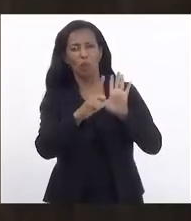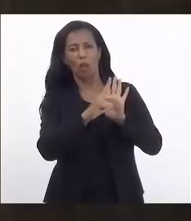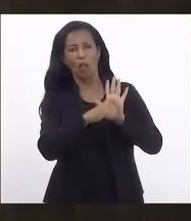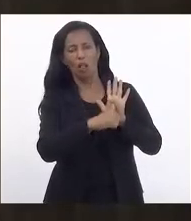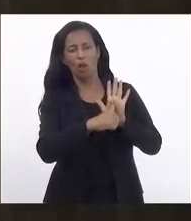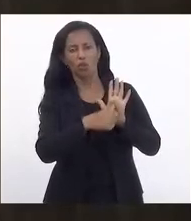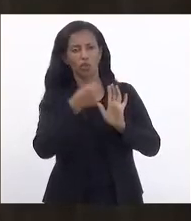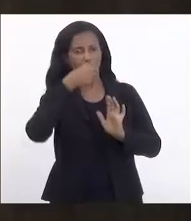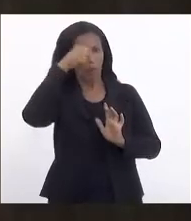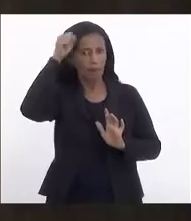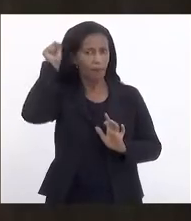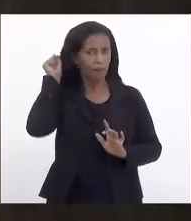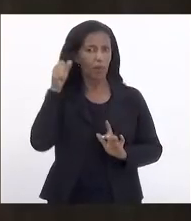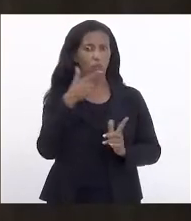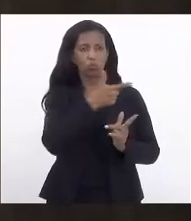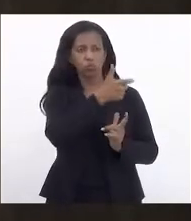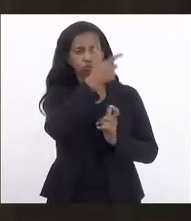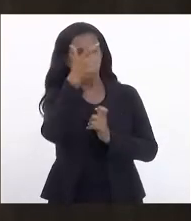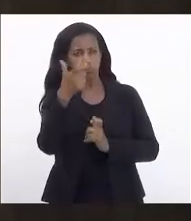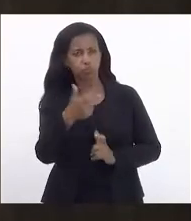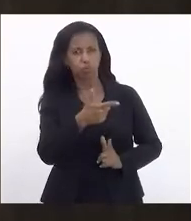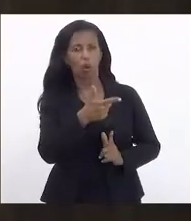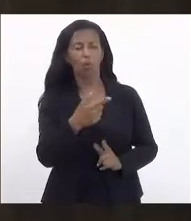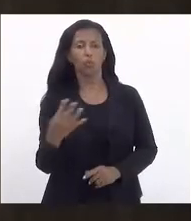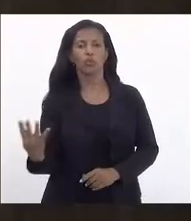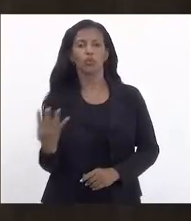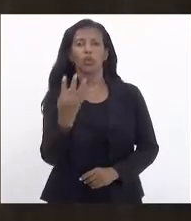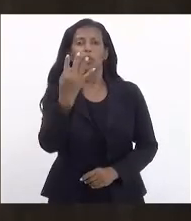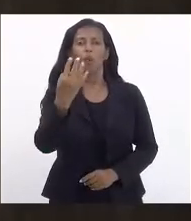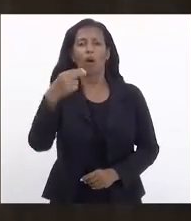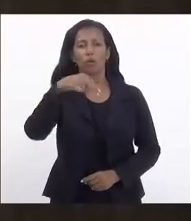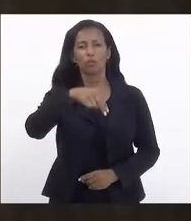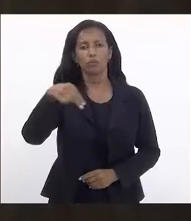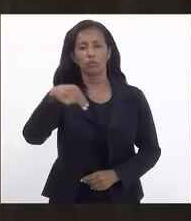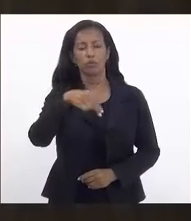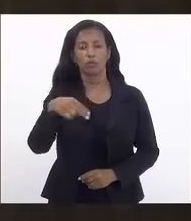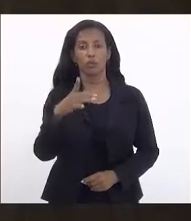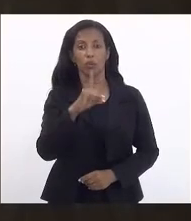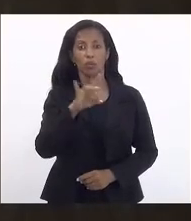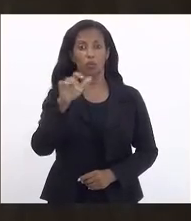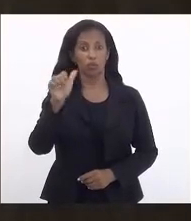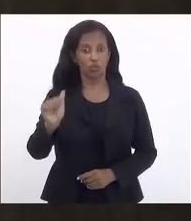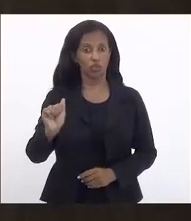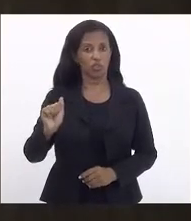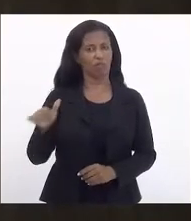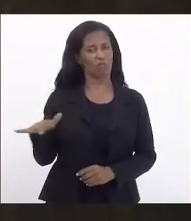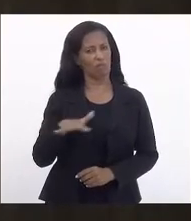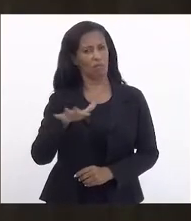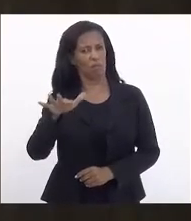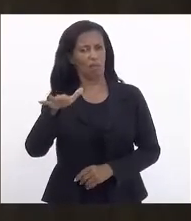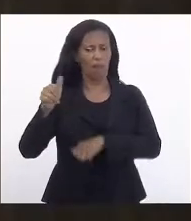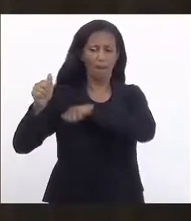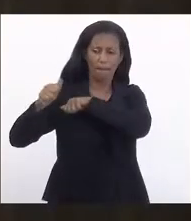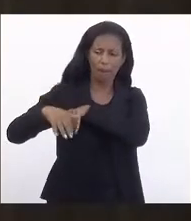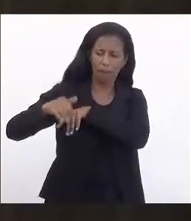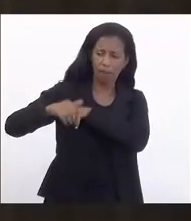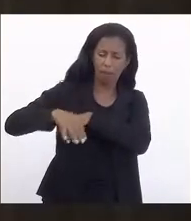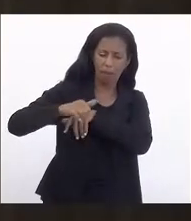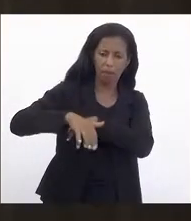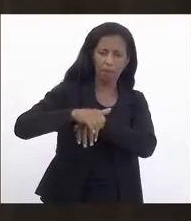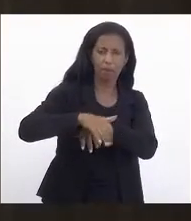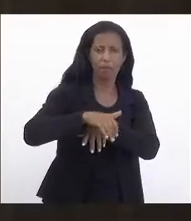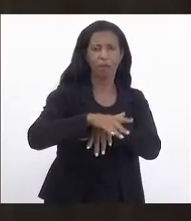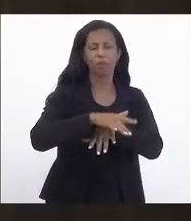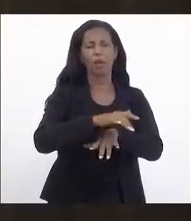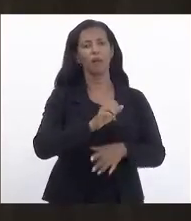no dia 4 de novembro dia da favela realizamos uma marcha com moradores de mais de 30 comunidades do Rio